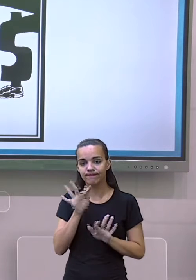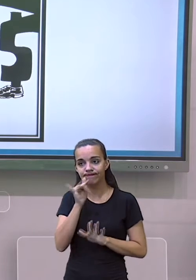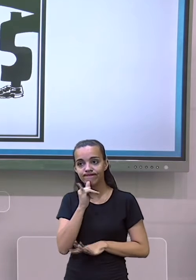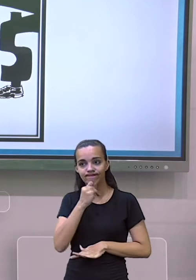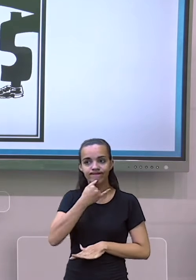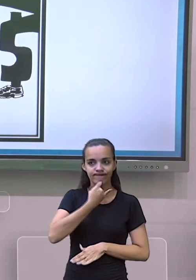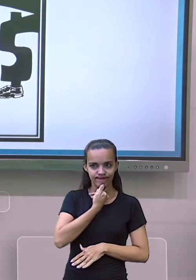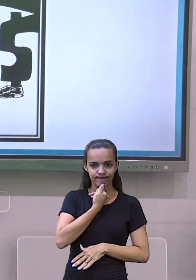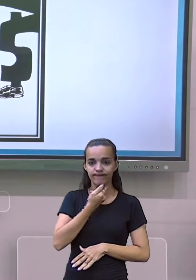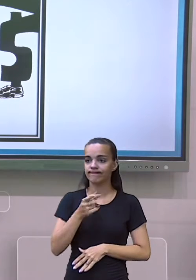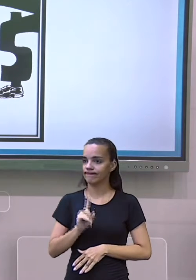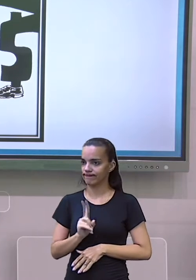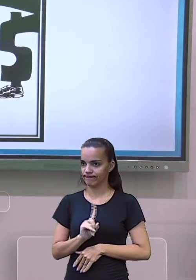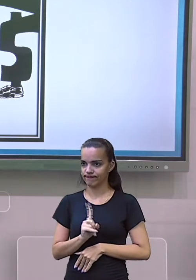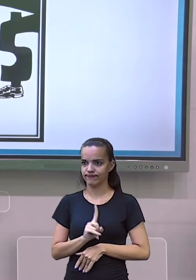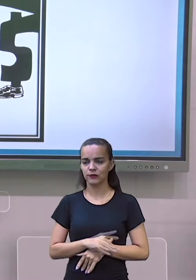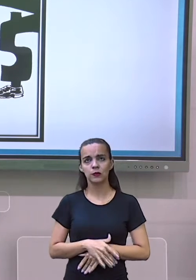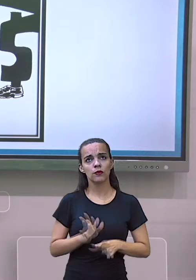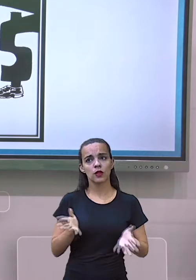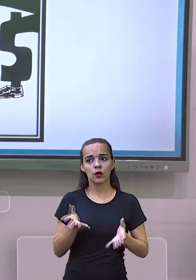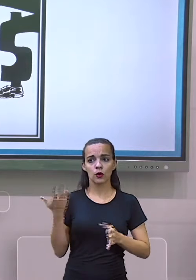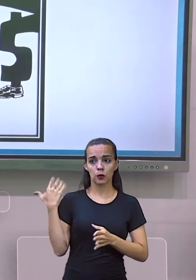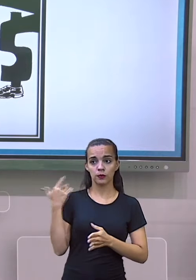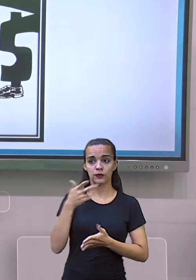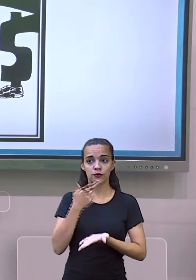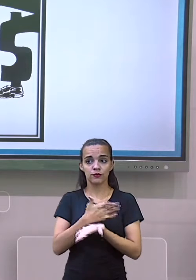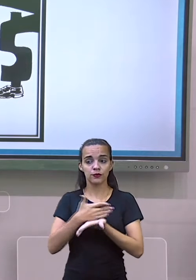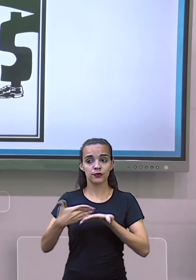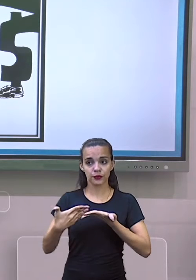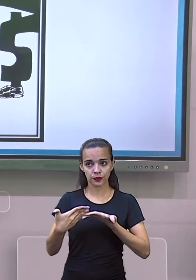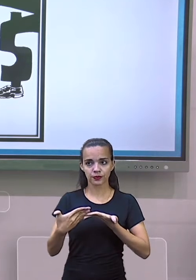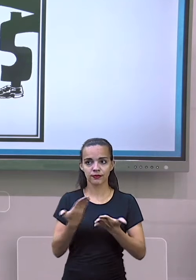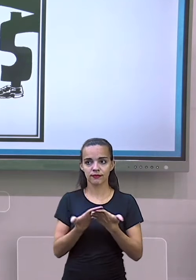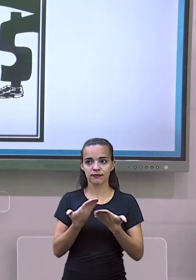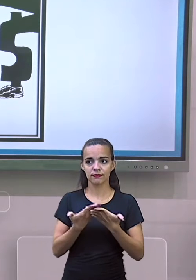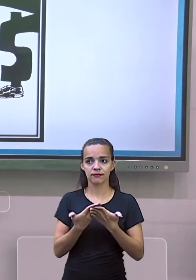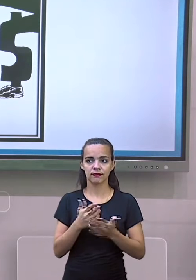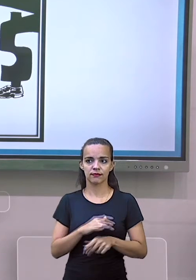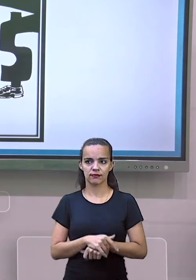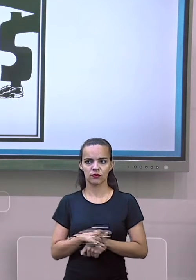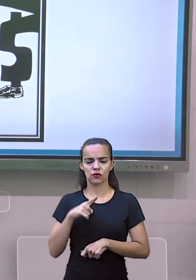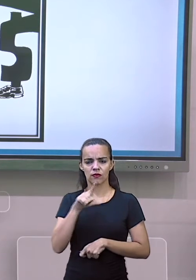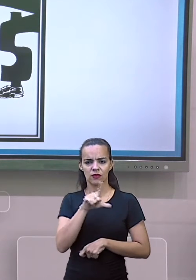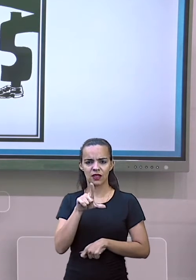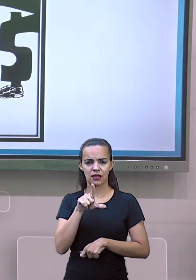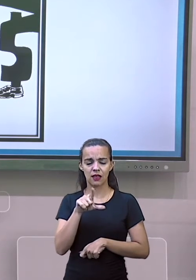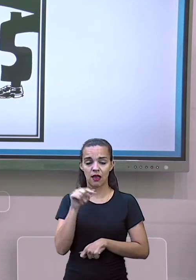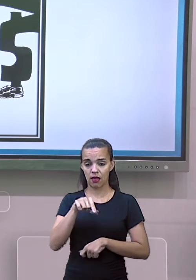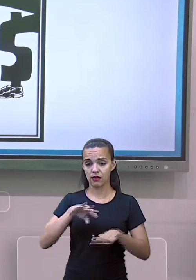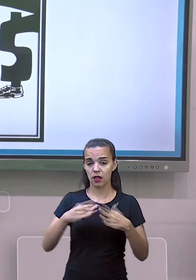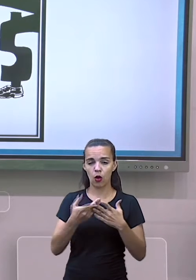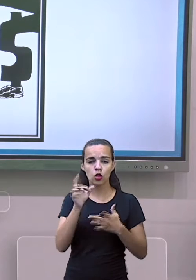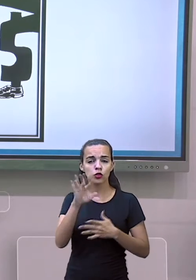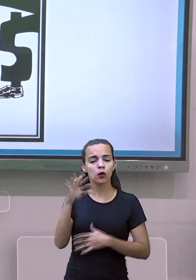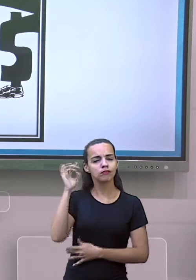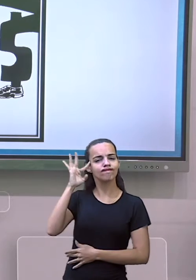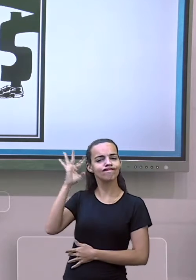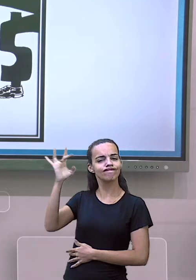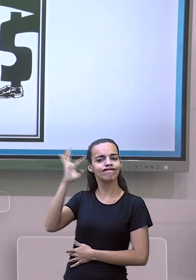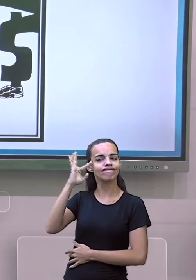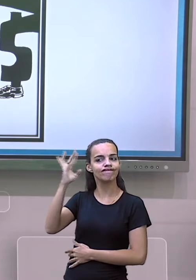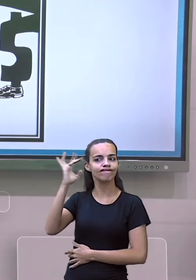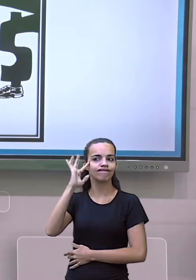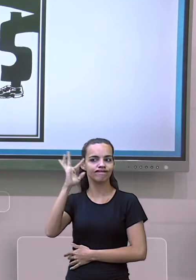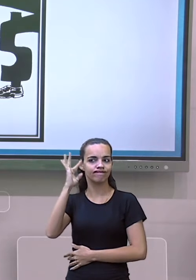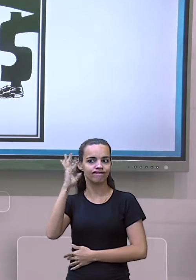Infelizmente, não. Como eu disse no início da aula, essa aula é reflexiva. Ainda temos